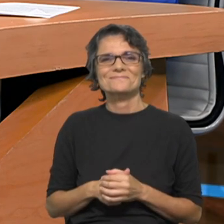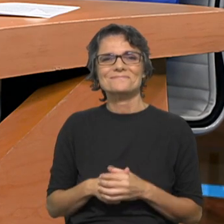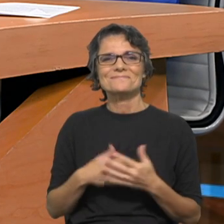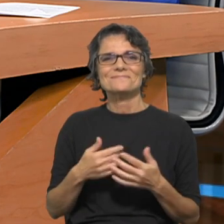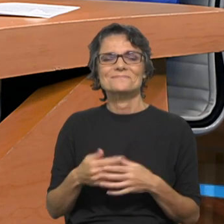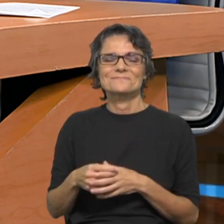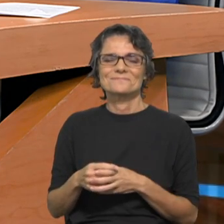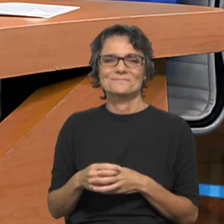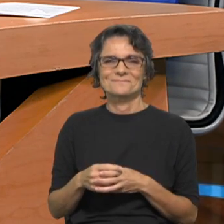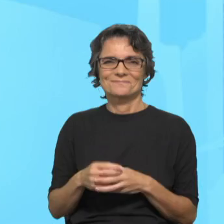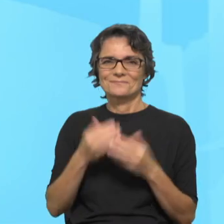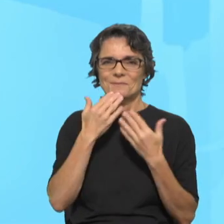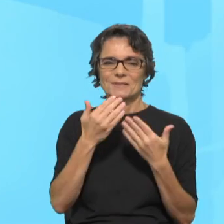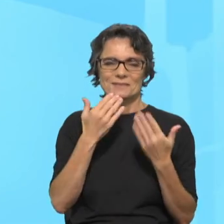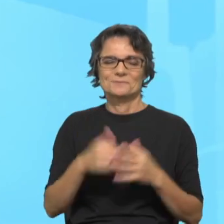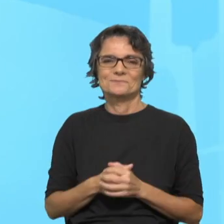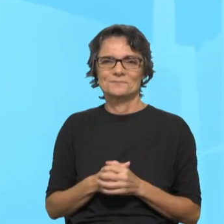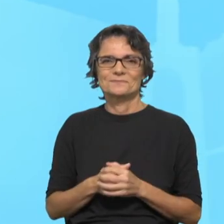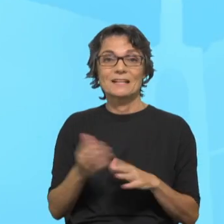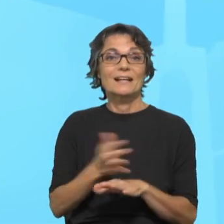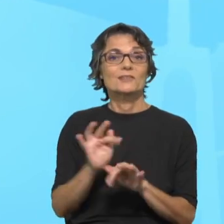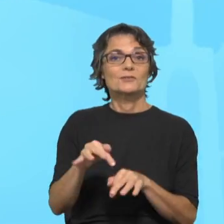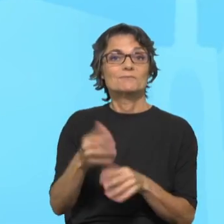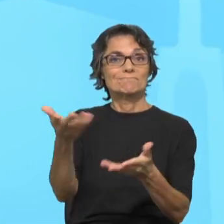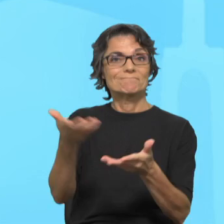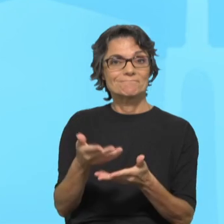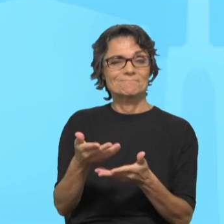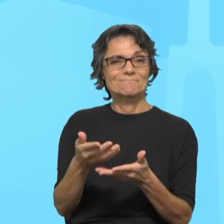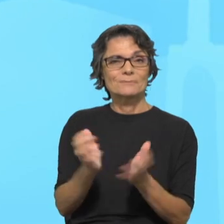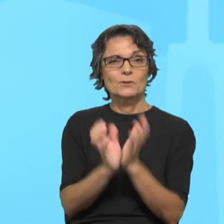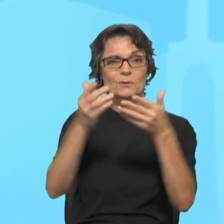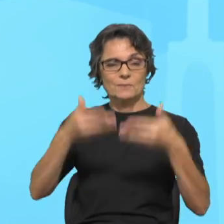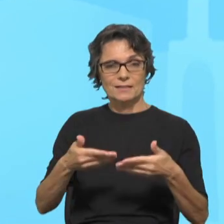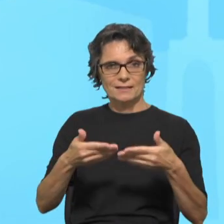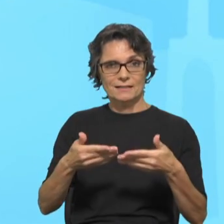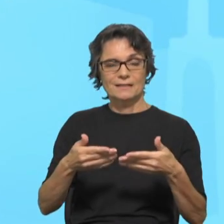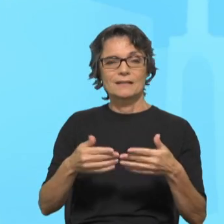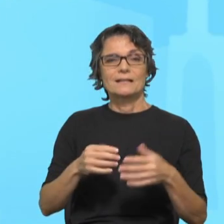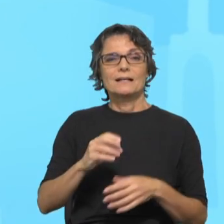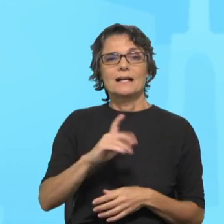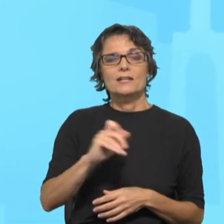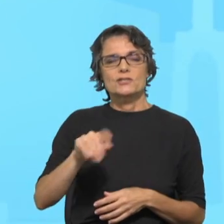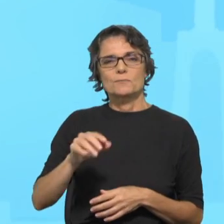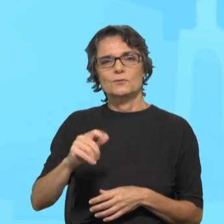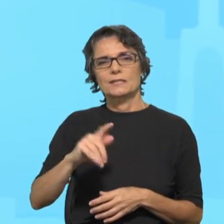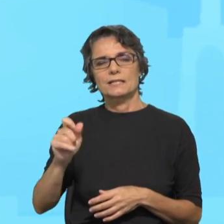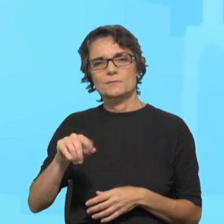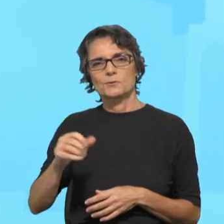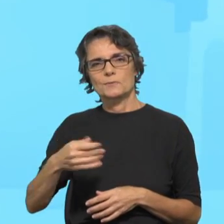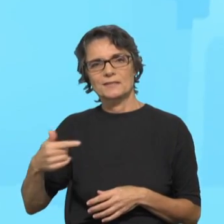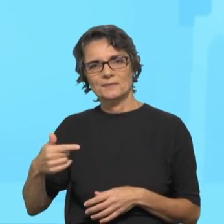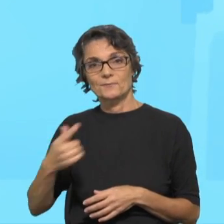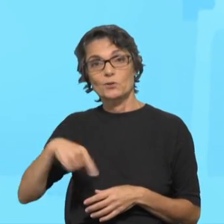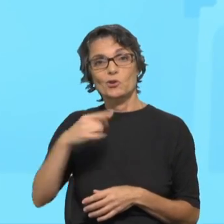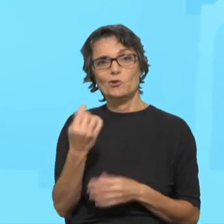convívios fraternos. Obrigado. E a terminar, deixo o convite para visitar o nosso portal na internet, em agência.eclesia.pt, onde